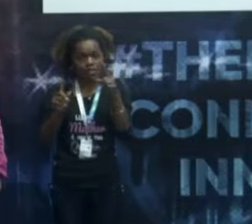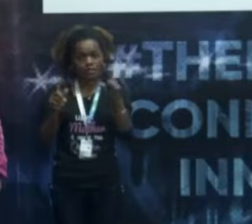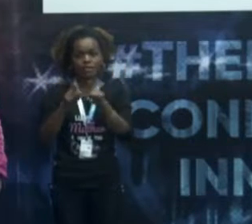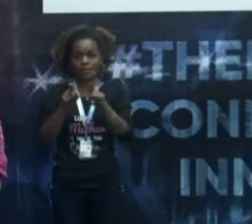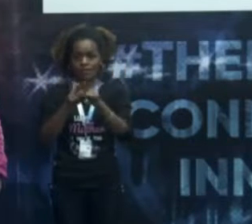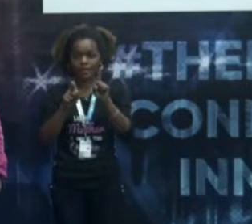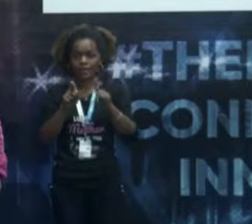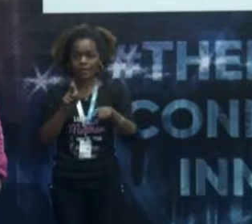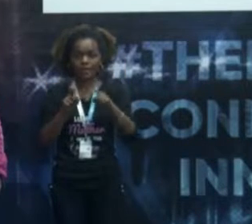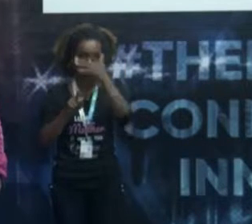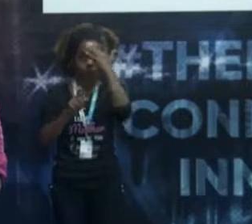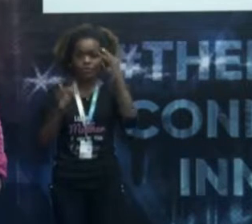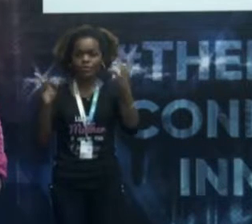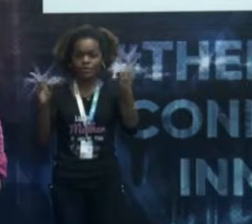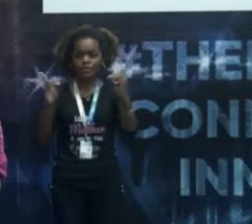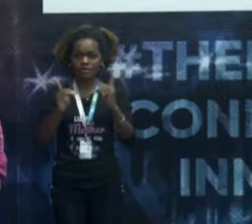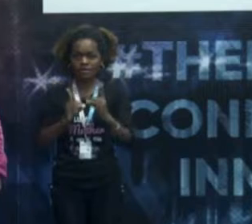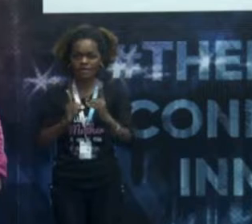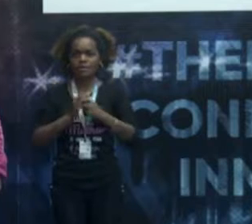com deficiência.